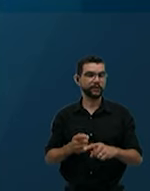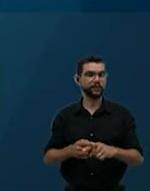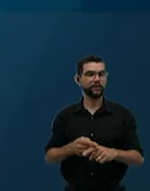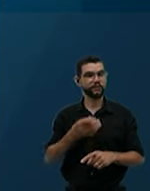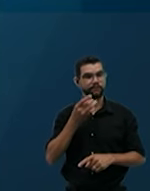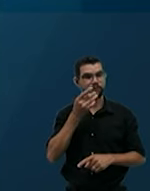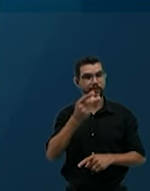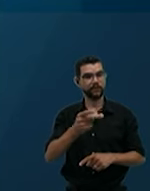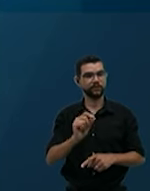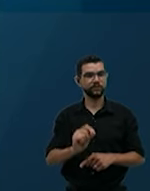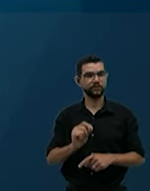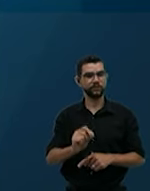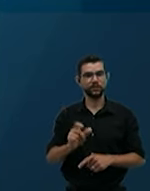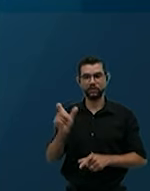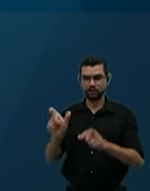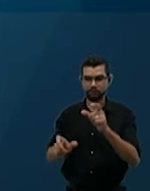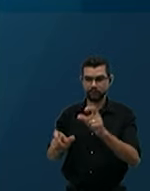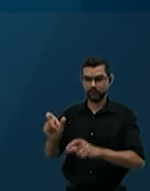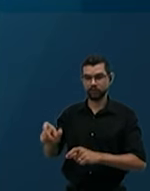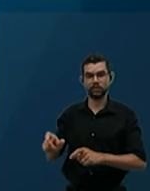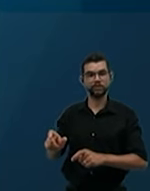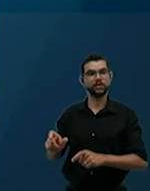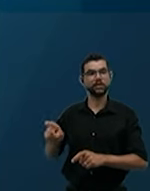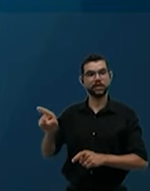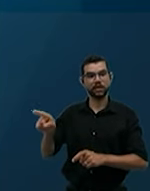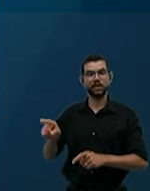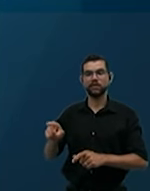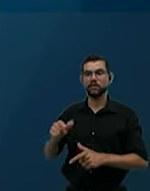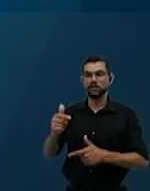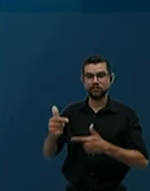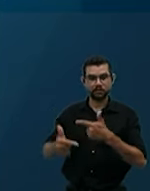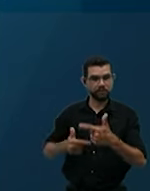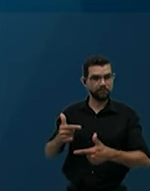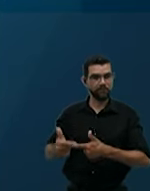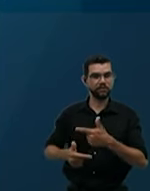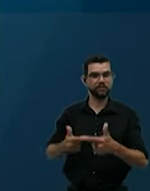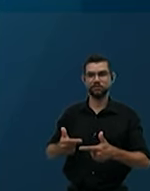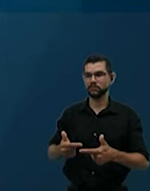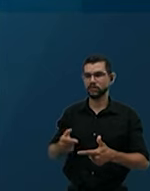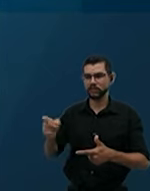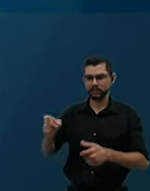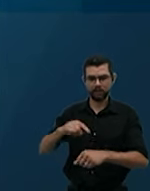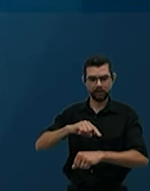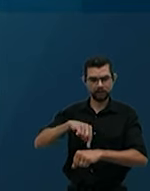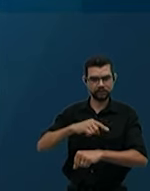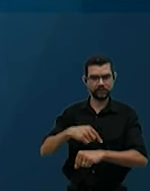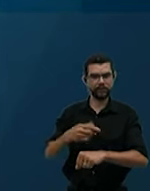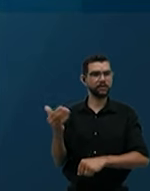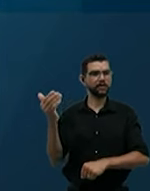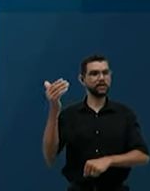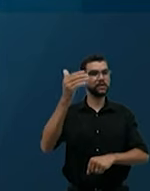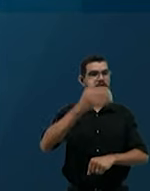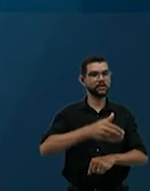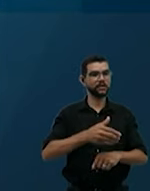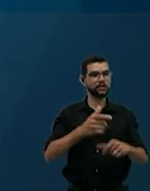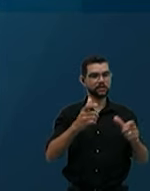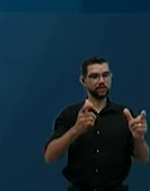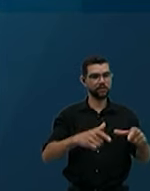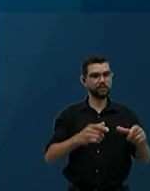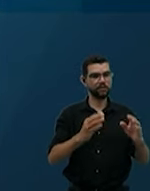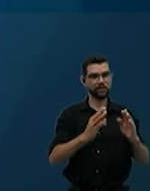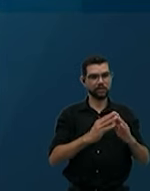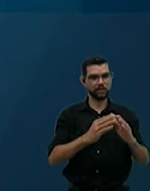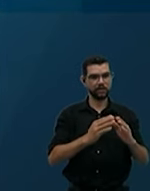raros trabalhadores que não têm tempo para ir às agências da Previdência Social e muito menos de fazer uma auditoria